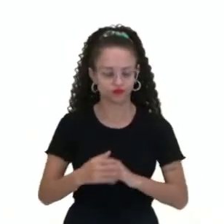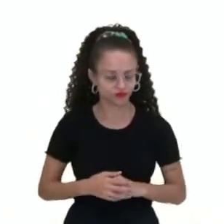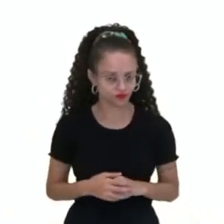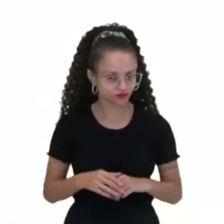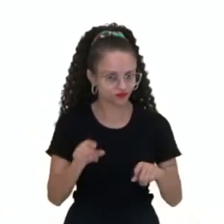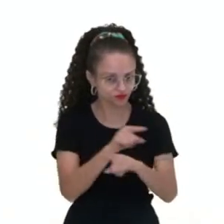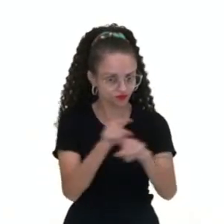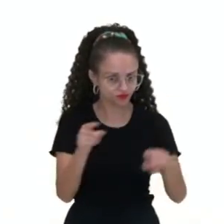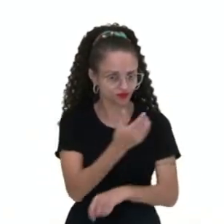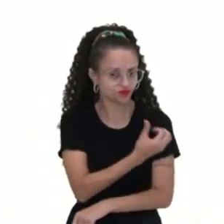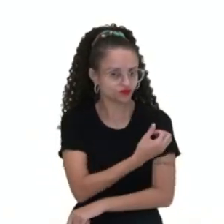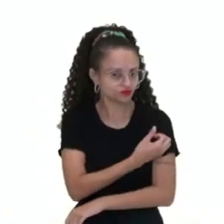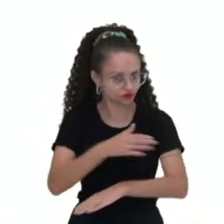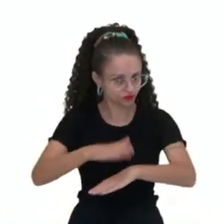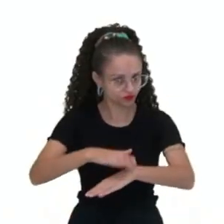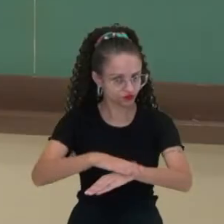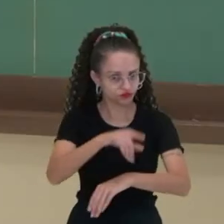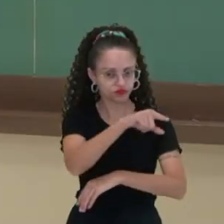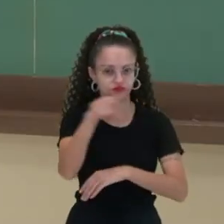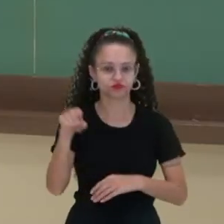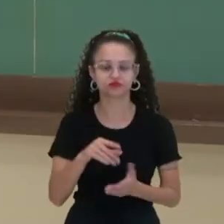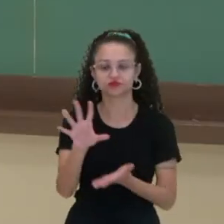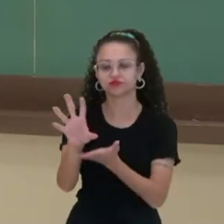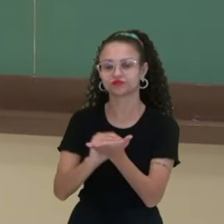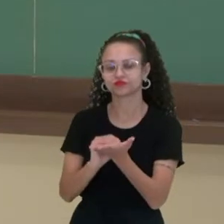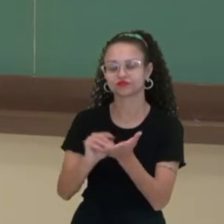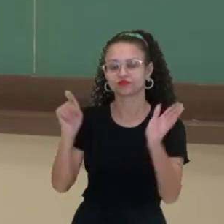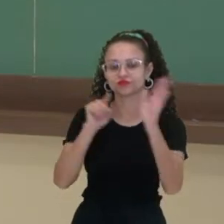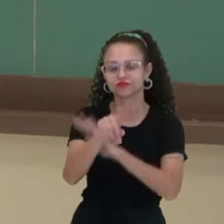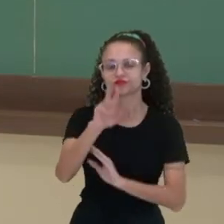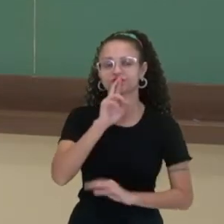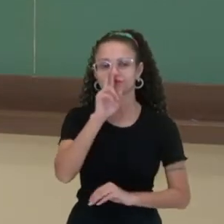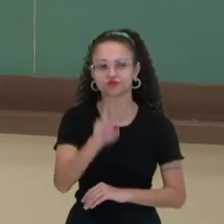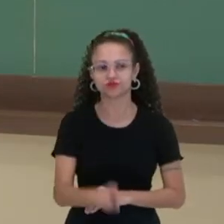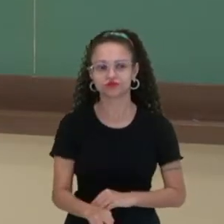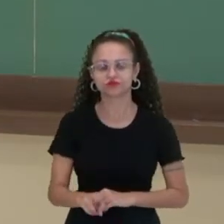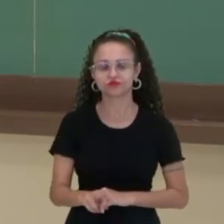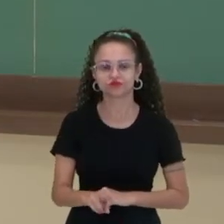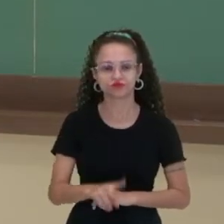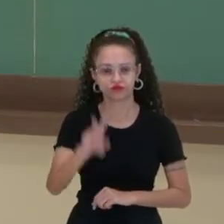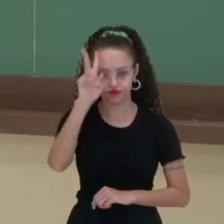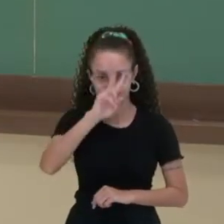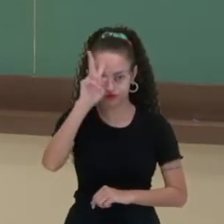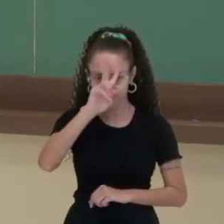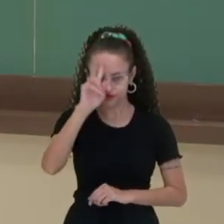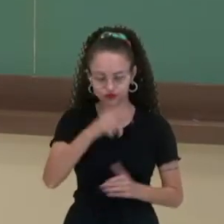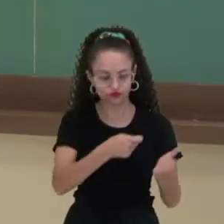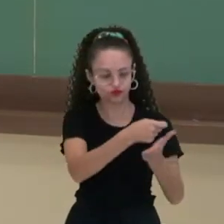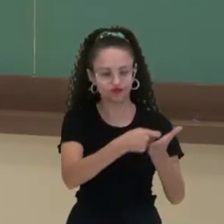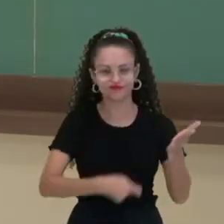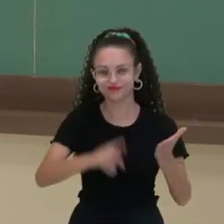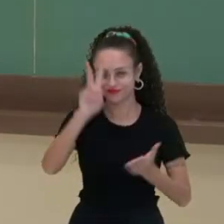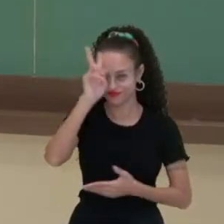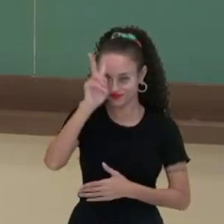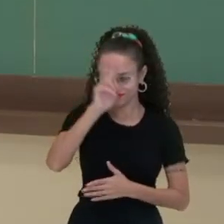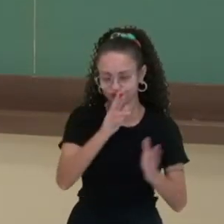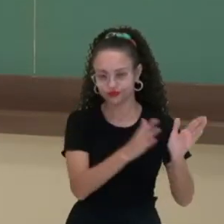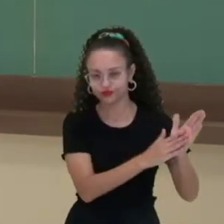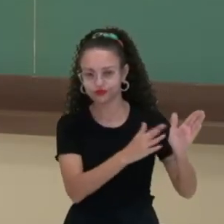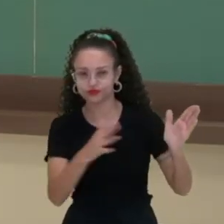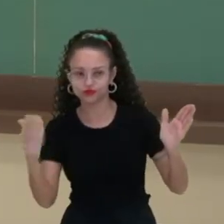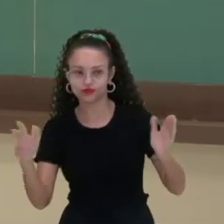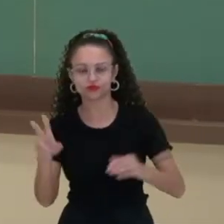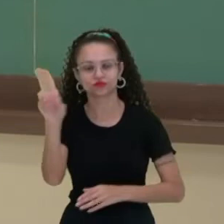do sexto ano, agora é com vocês. Copie a pergunta do seu caderno e responda. A historiografia, a escrita da história, utiliza